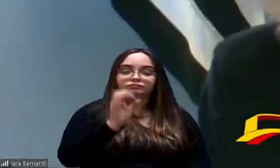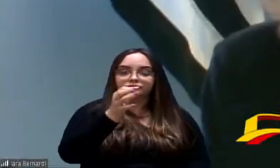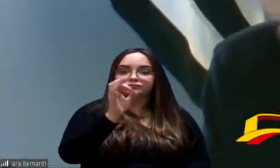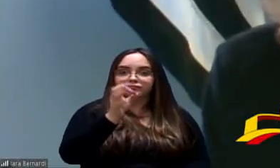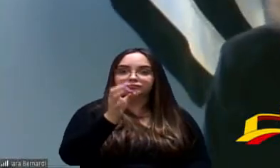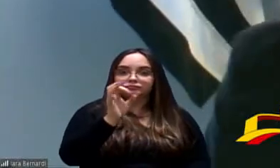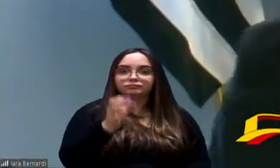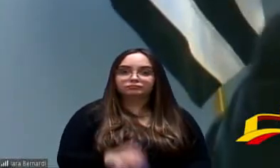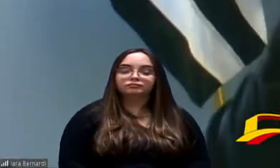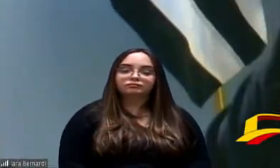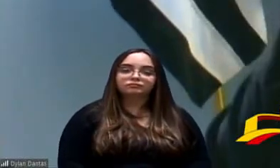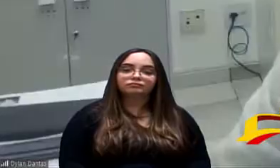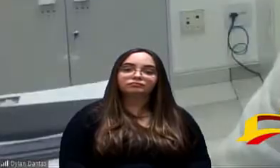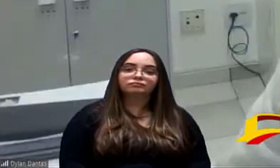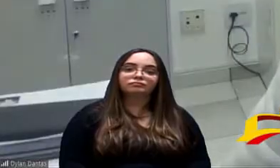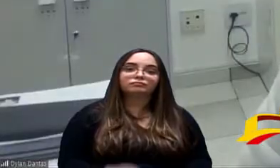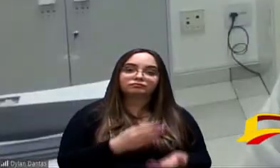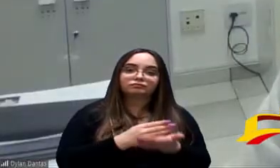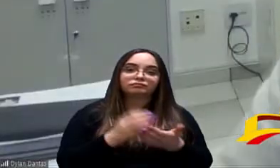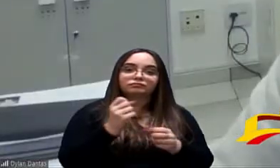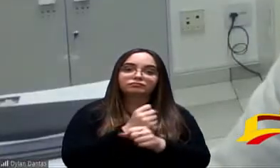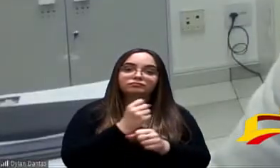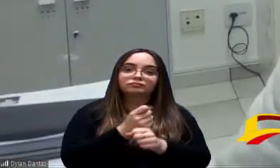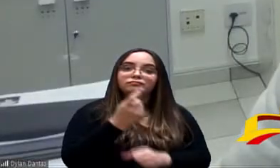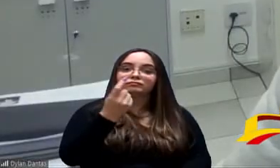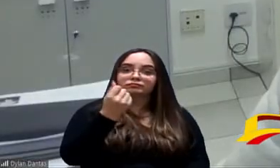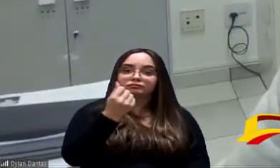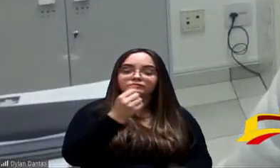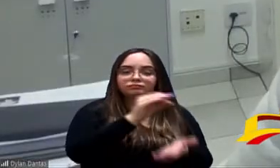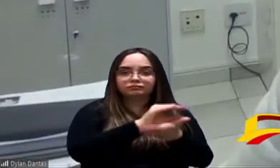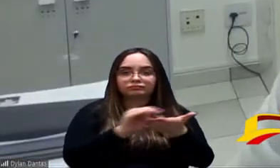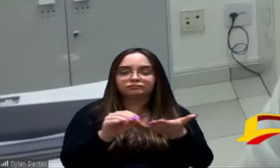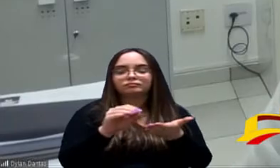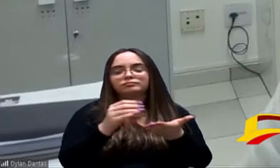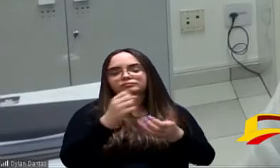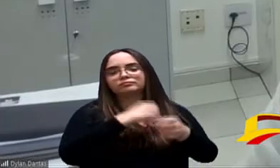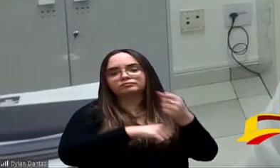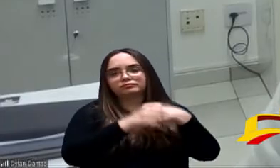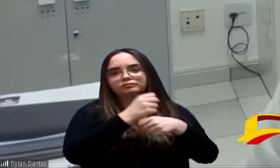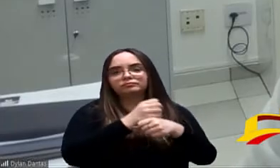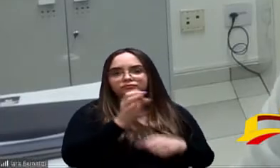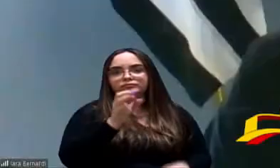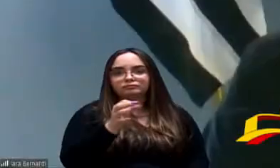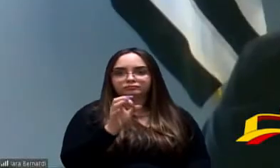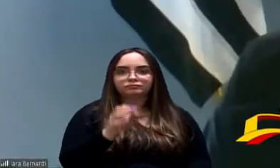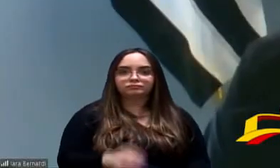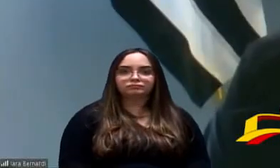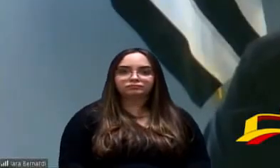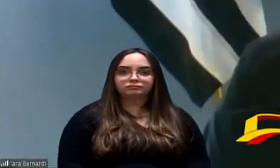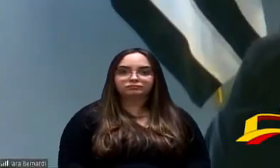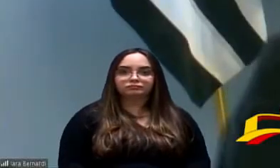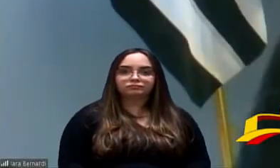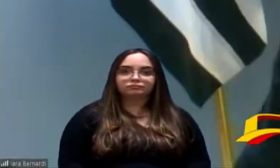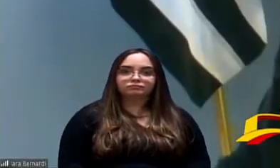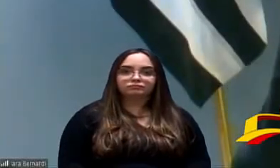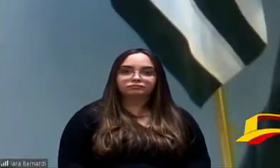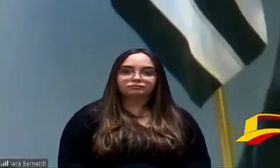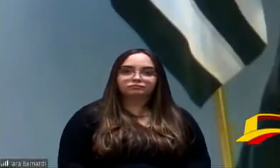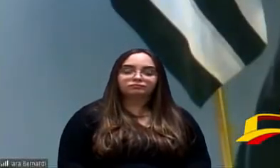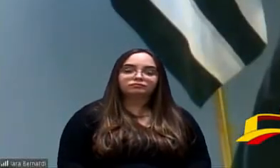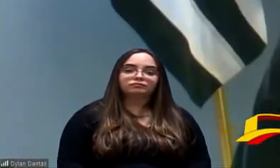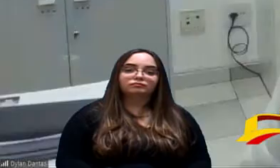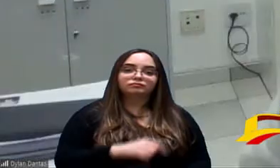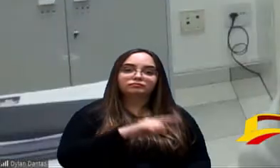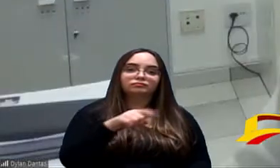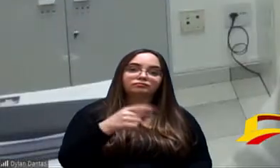governo federal, né, teve início das obras. Né? Os valores eles chegaram para a cidade. Esse é o questionamento. Onde foi parar esses valores,